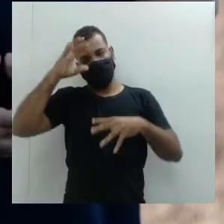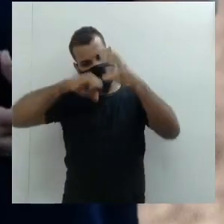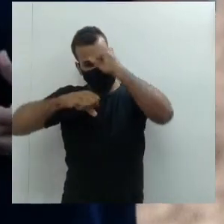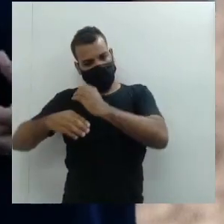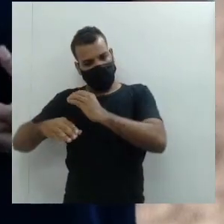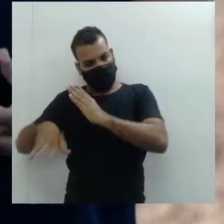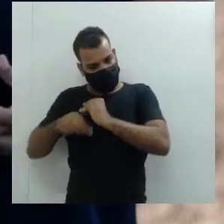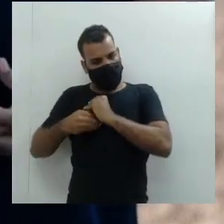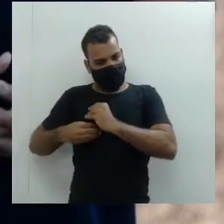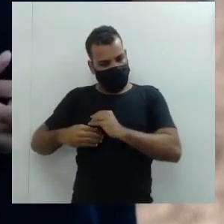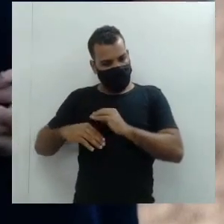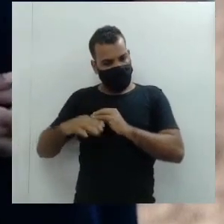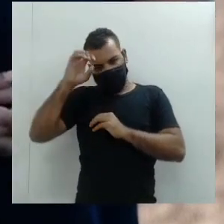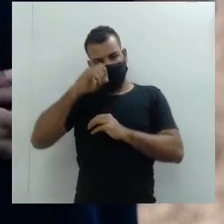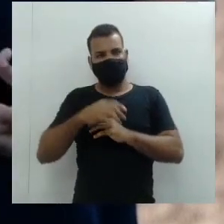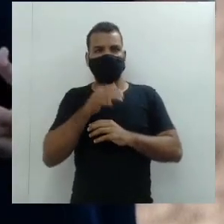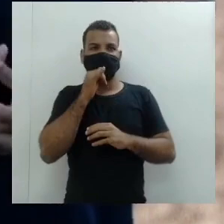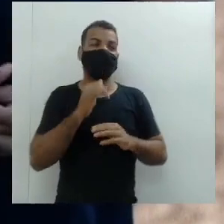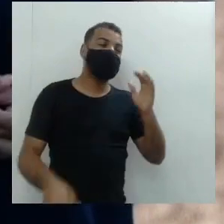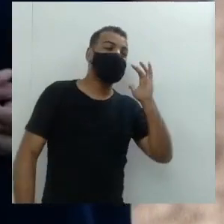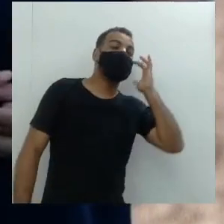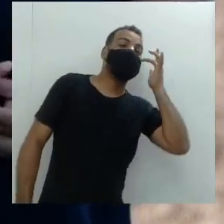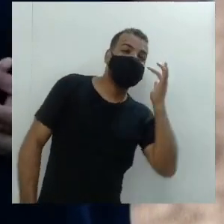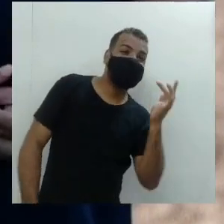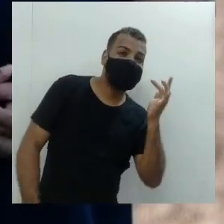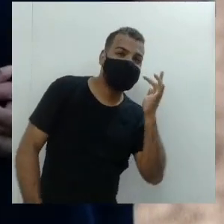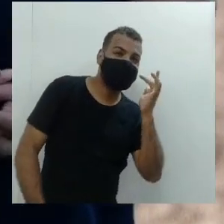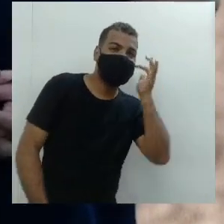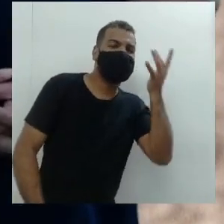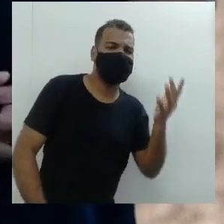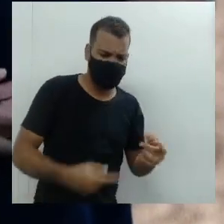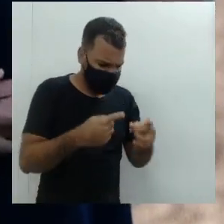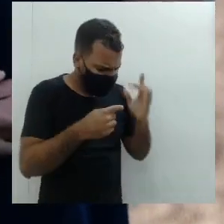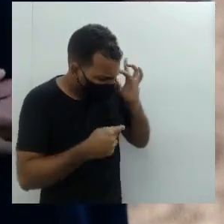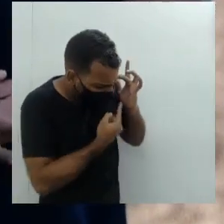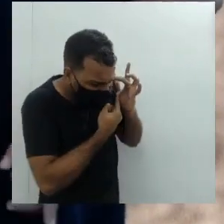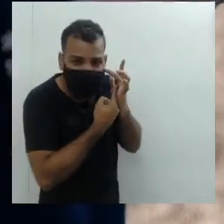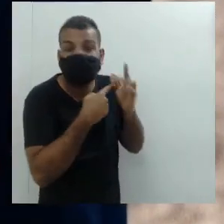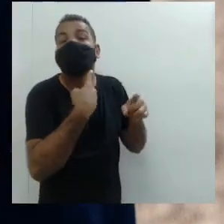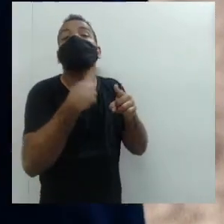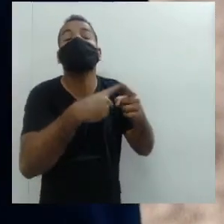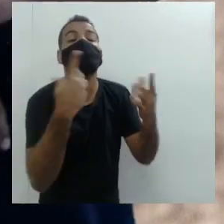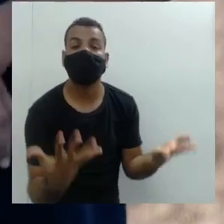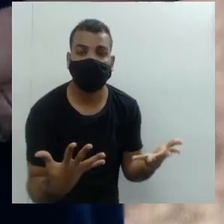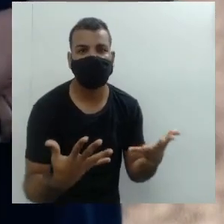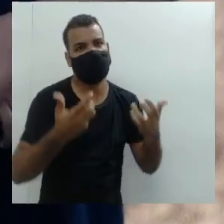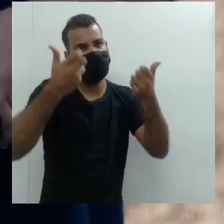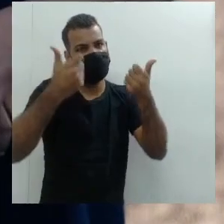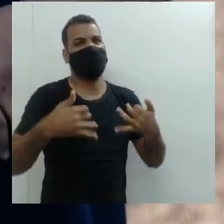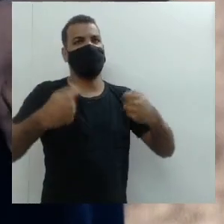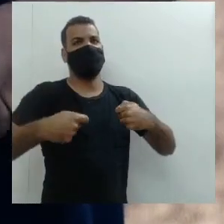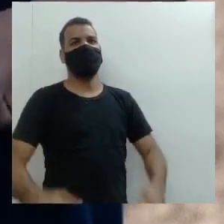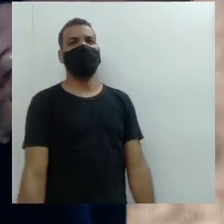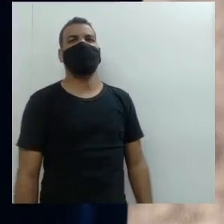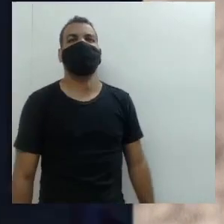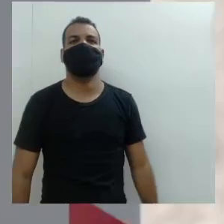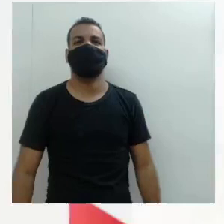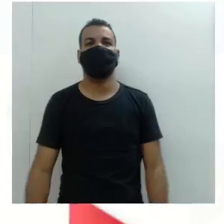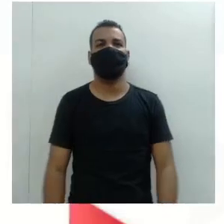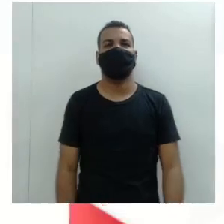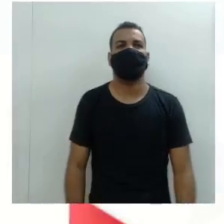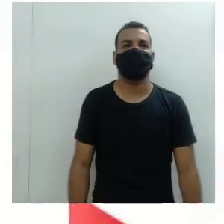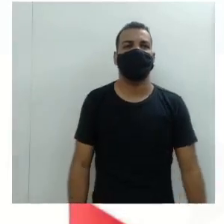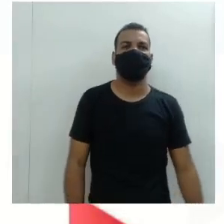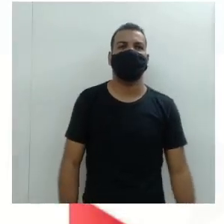falou, sair do achismo. Eu acho, mas eu acho por quê? Em base em quê? Exatamente. Temos uma imagem aí, professor, do